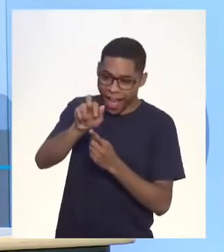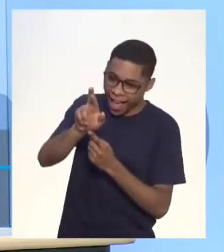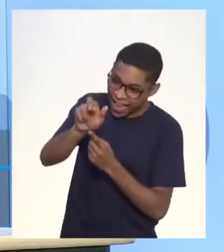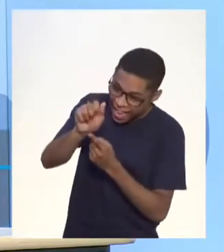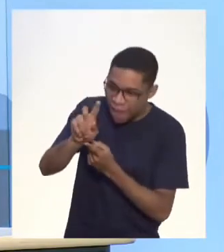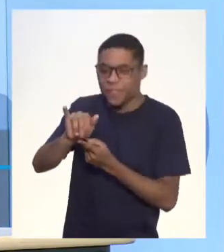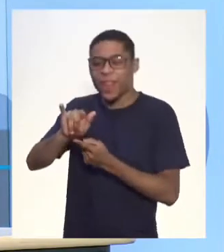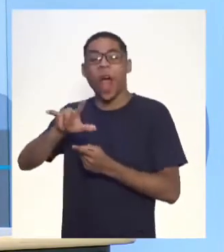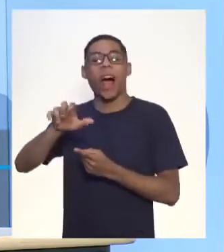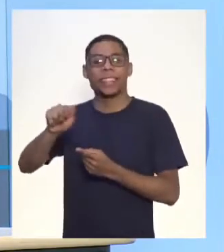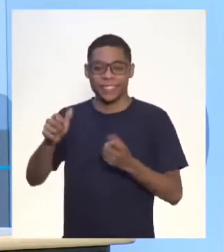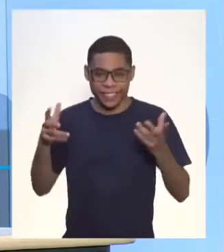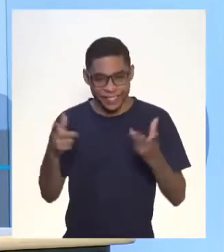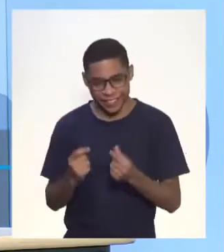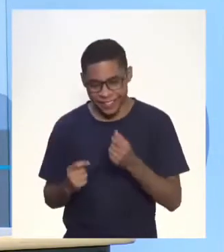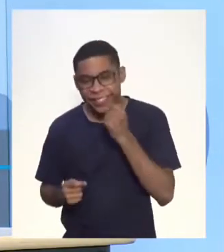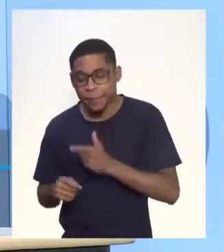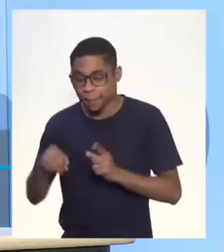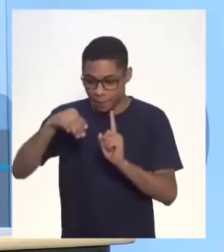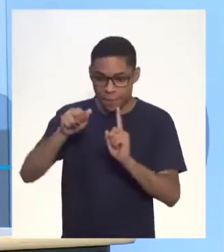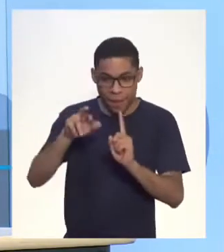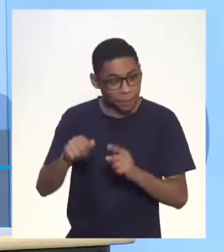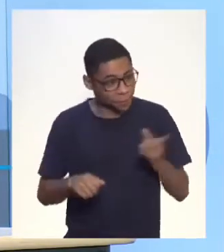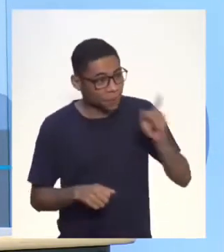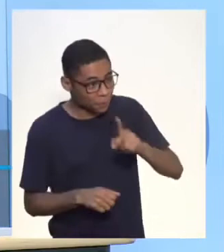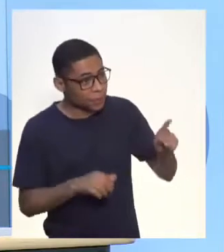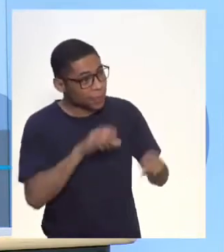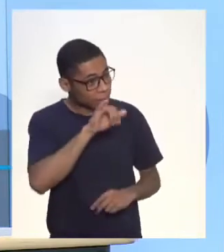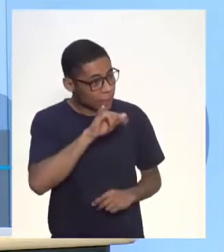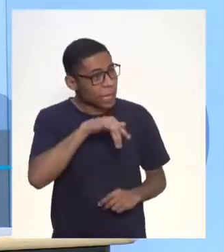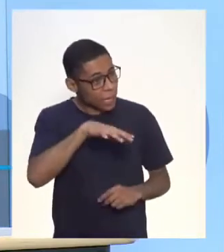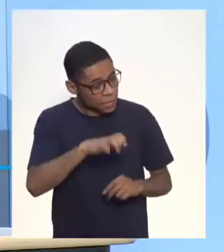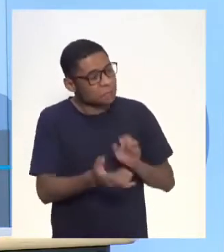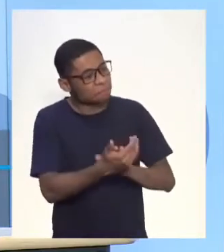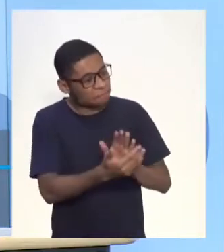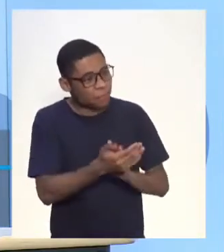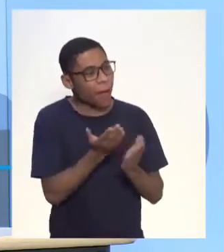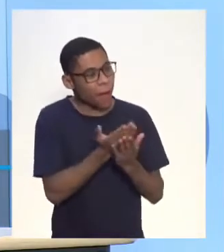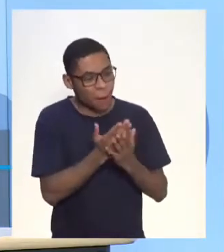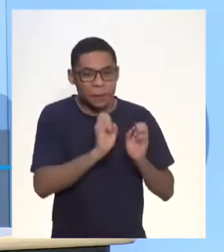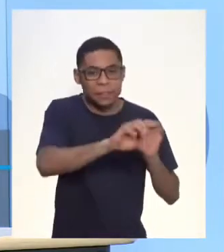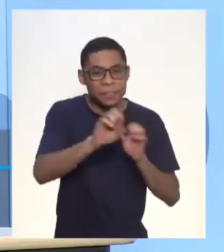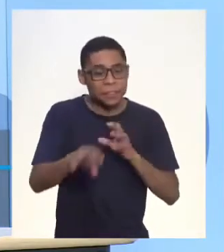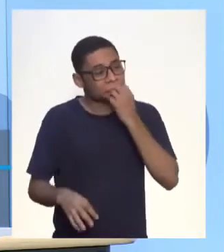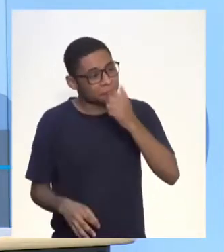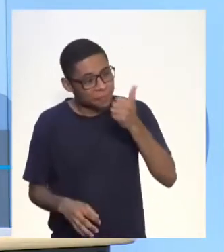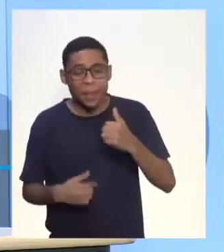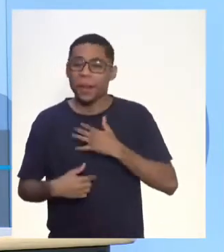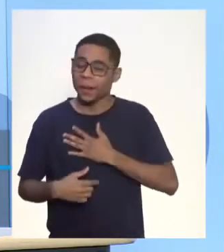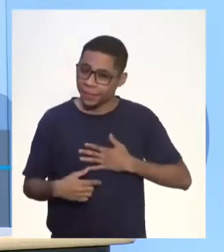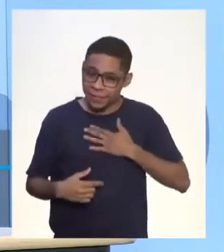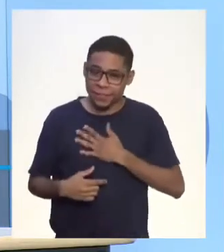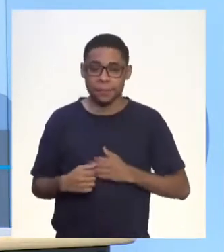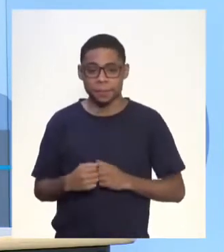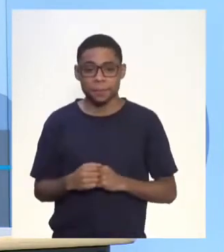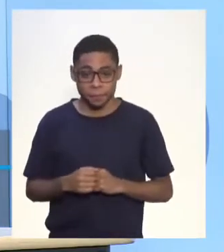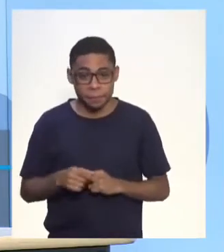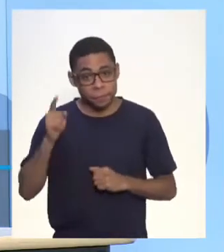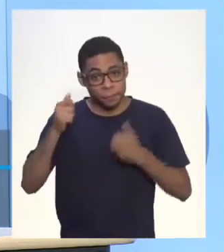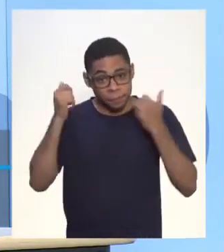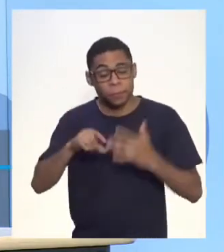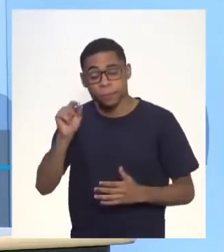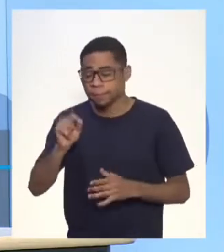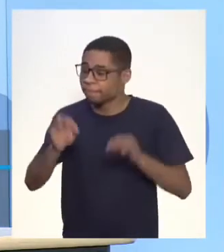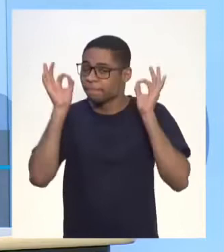falou, primeiro, né, que a professora Silene tá arrasando aí, dando parabéns por sua aula. E a segunda coisa que ela falou é que ela jurou de pé junto que